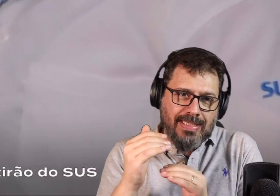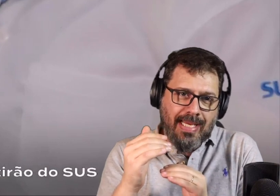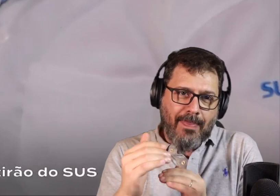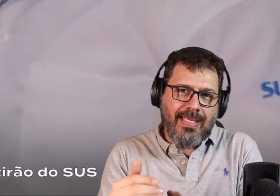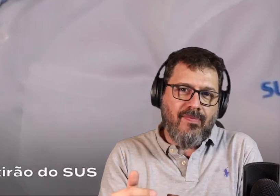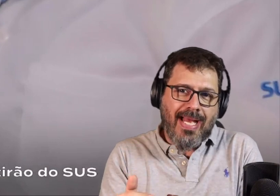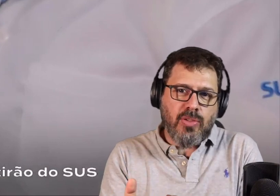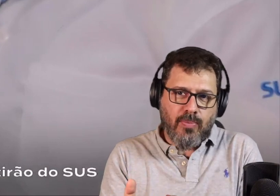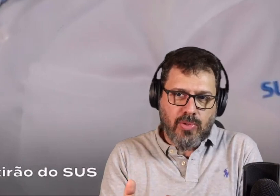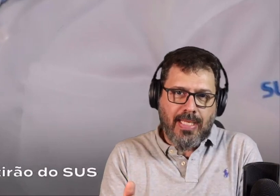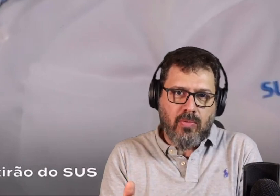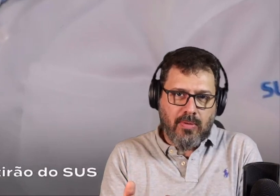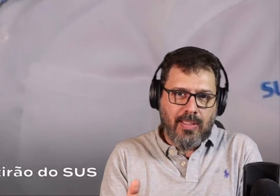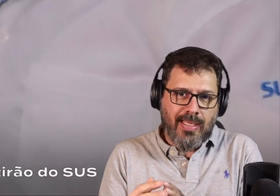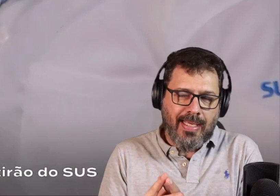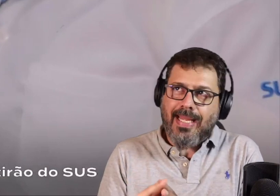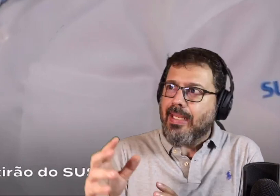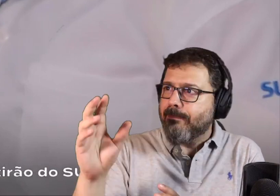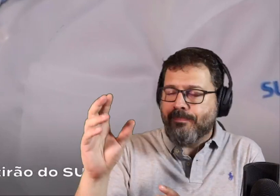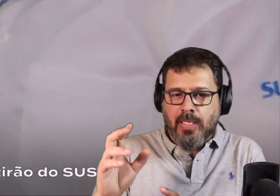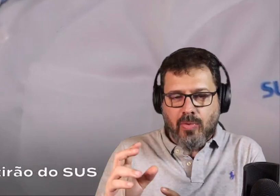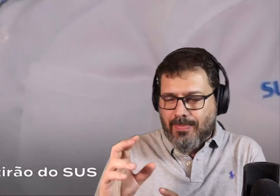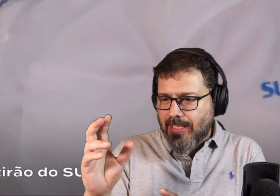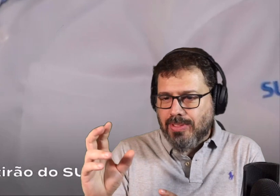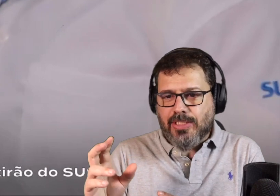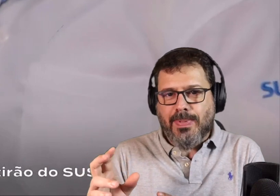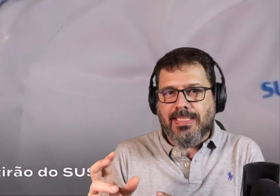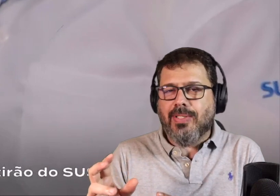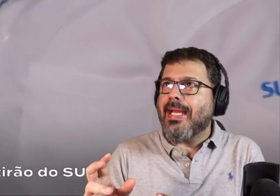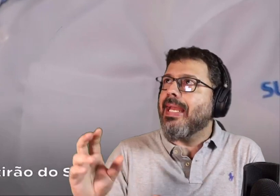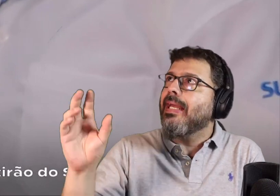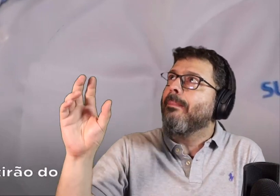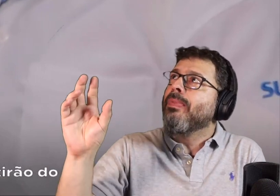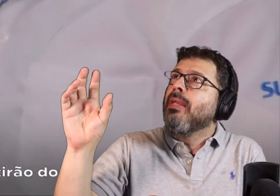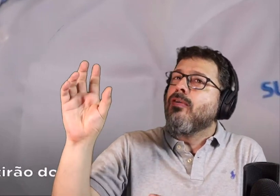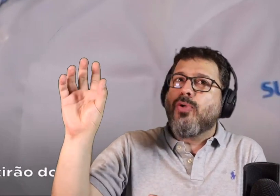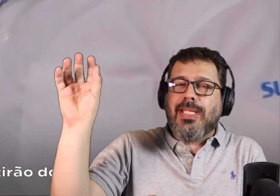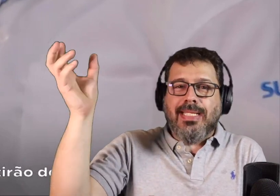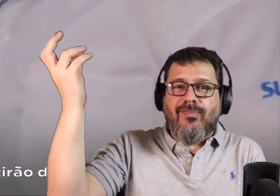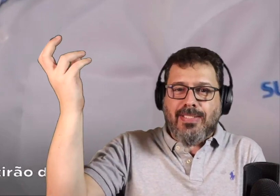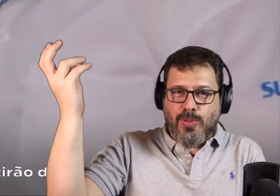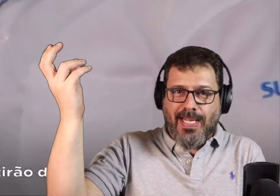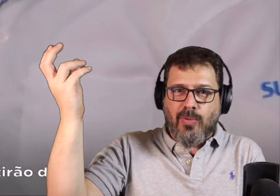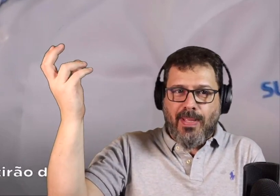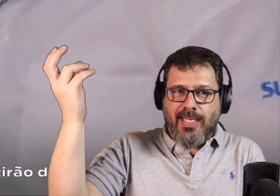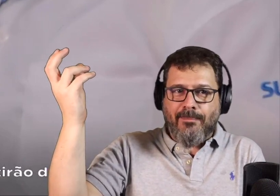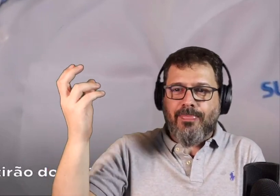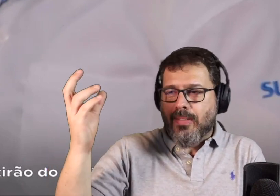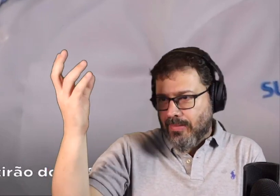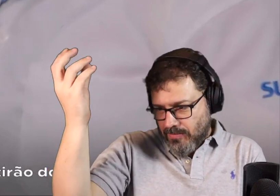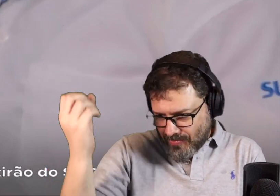você consegue bater fácil em Bolsonaro é aquela... Os americanos têm essa expressão, né? Aquela fruta que está fácil de pegar no pé,